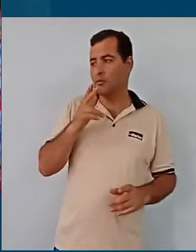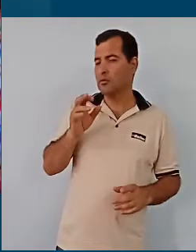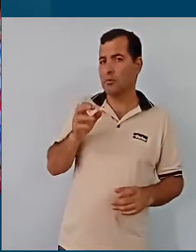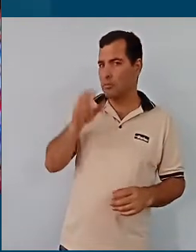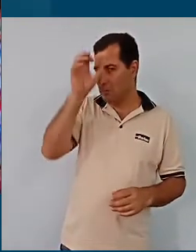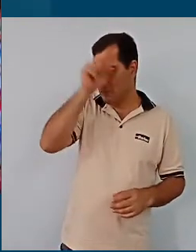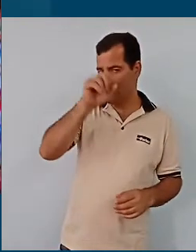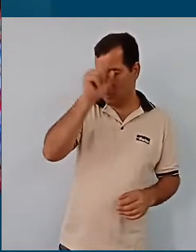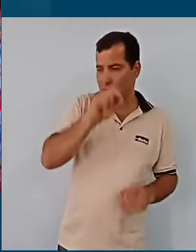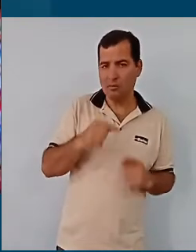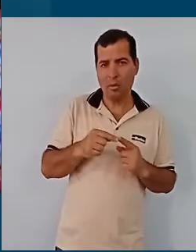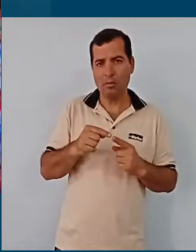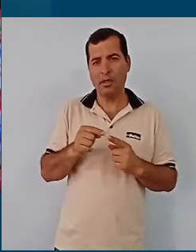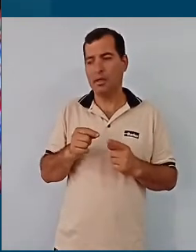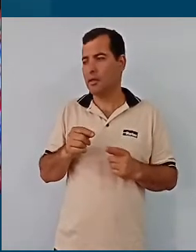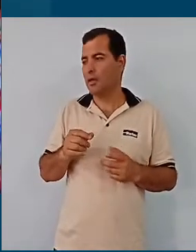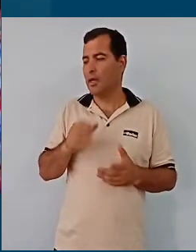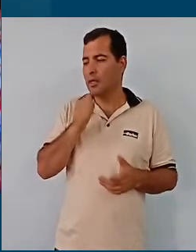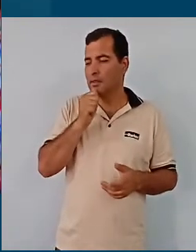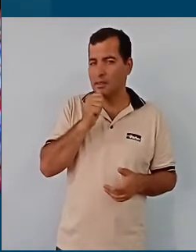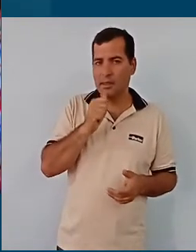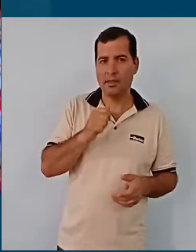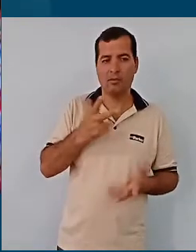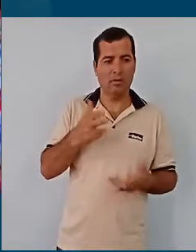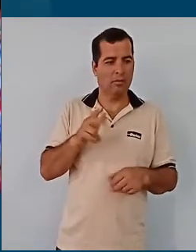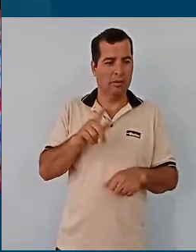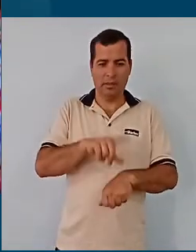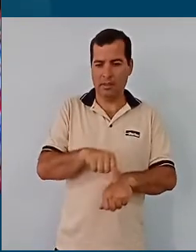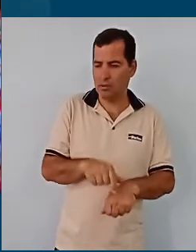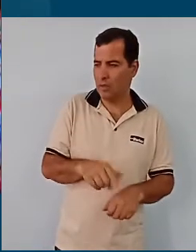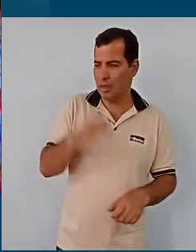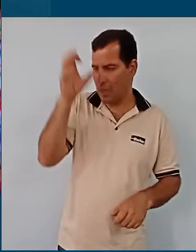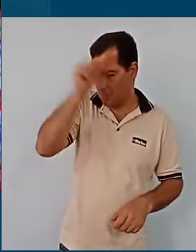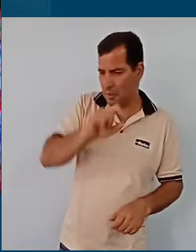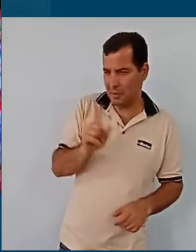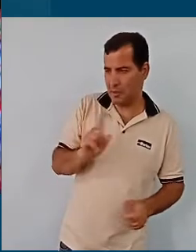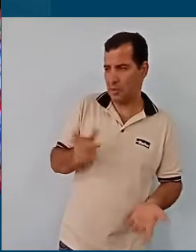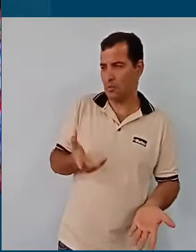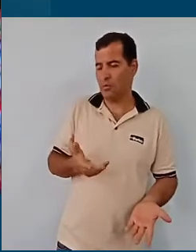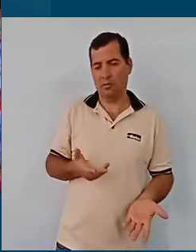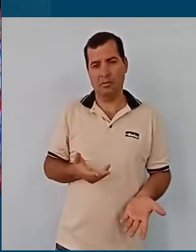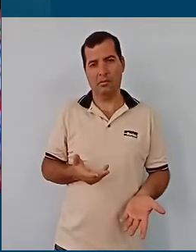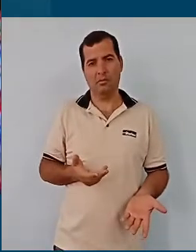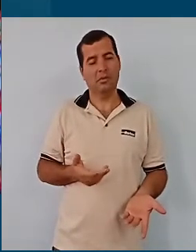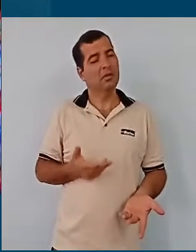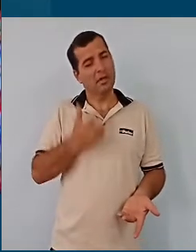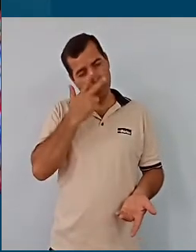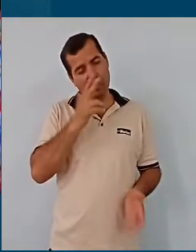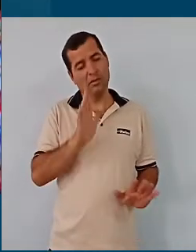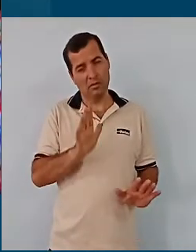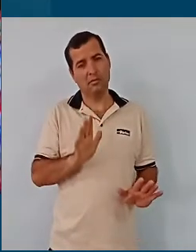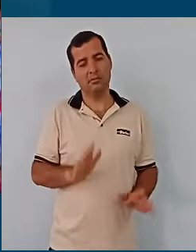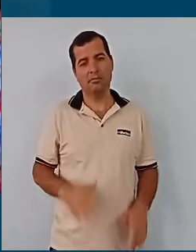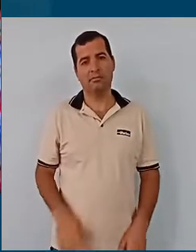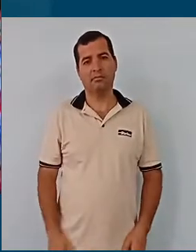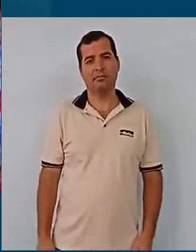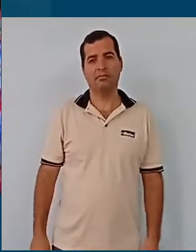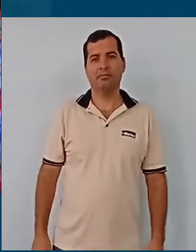que não acompanhar os conteúdos seria não aprender, enfim, porque a pergunta foi